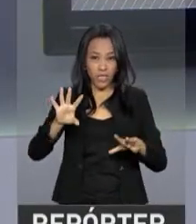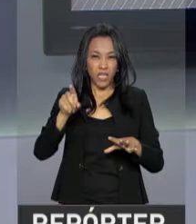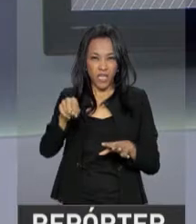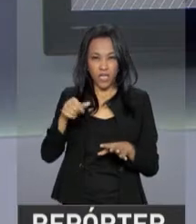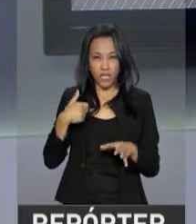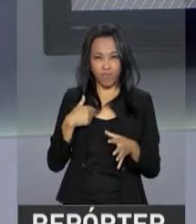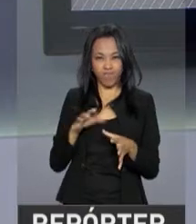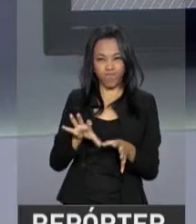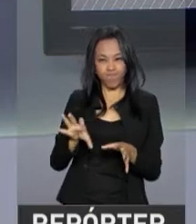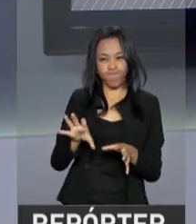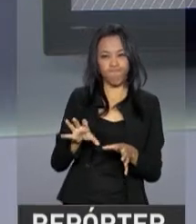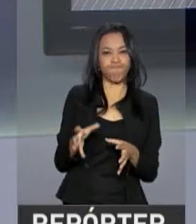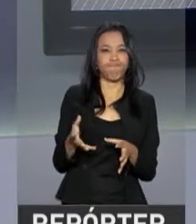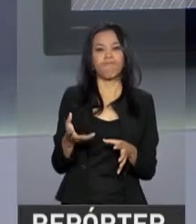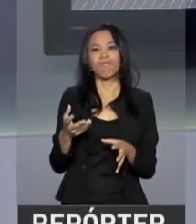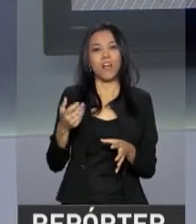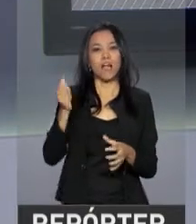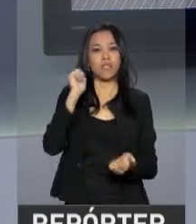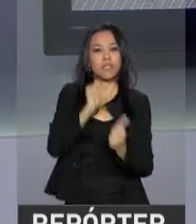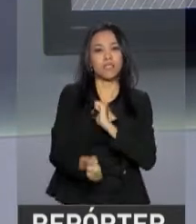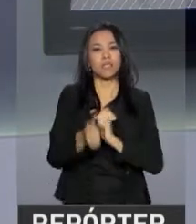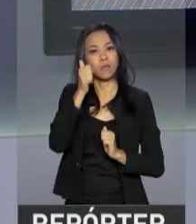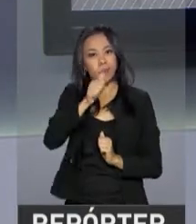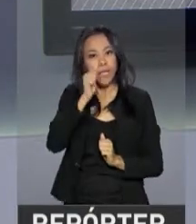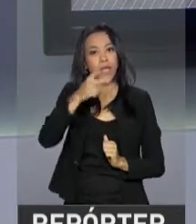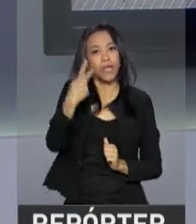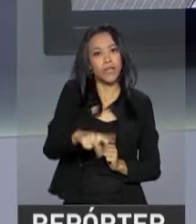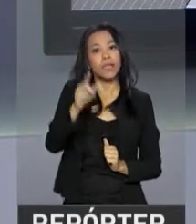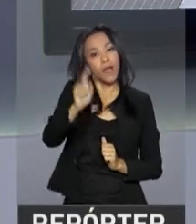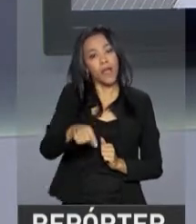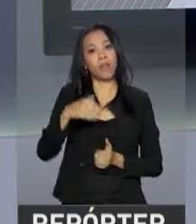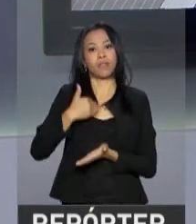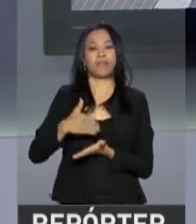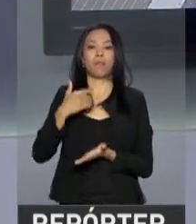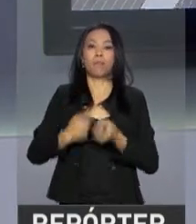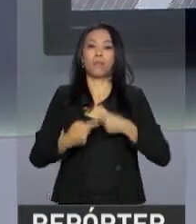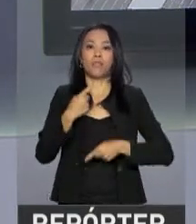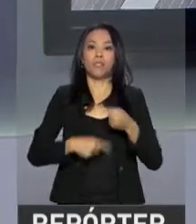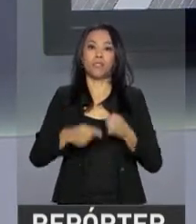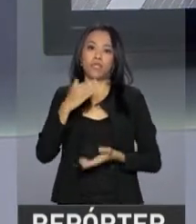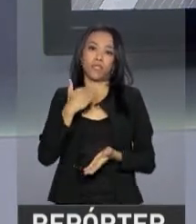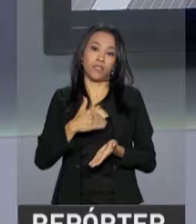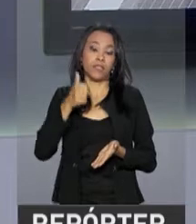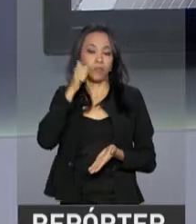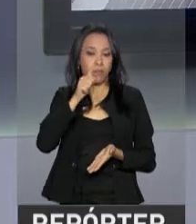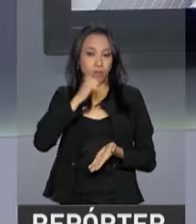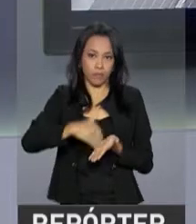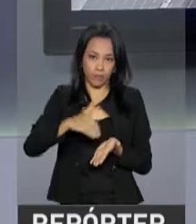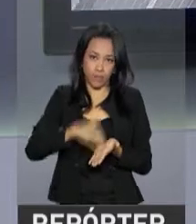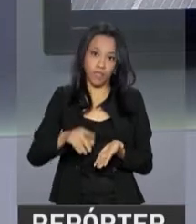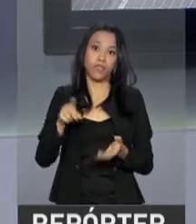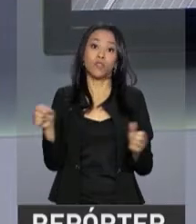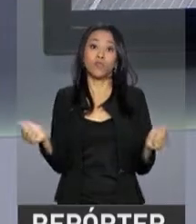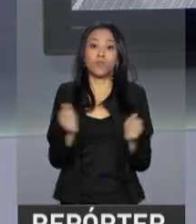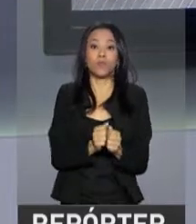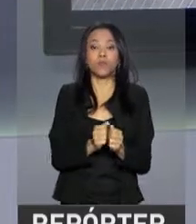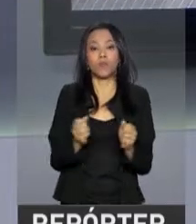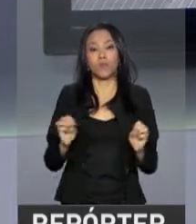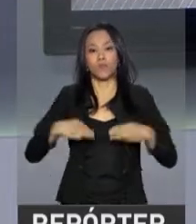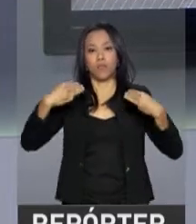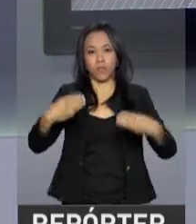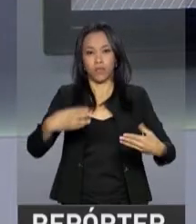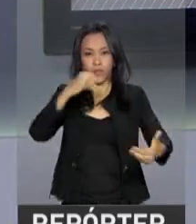brasileiras essa é a meta da secretaria especial de políticas para as mulheres e do ministério do esporte que juntos lançaram o programa